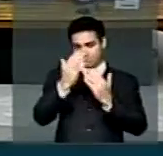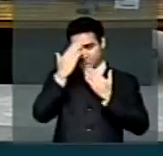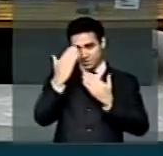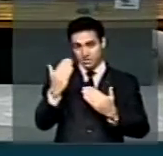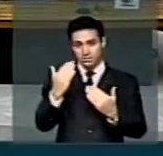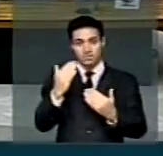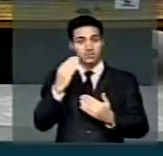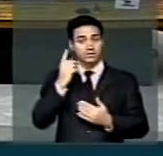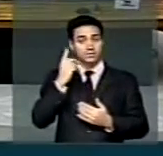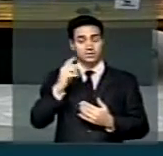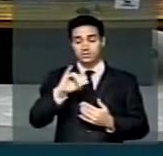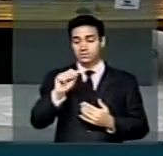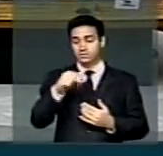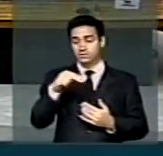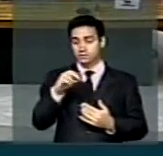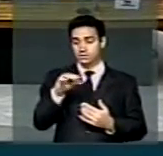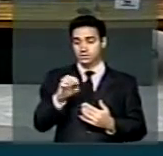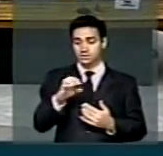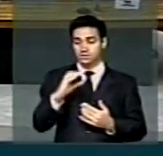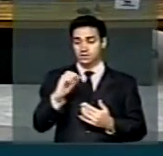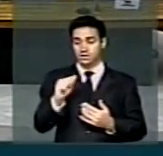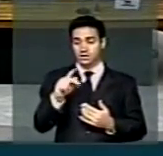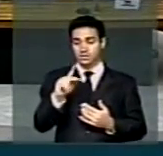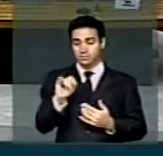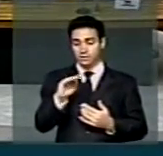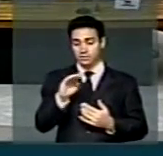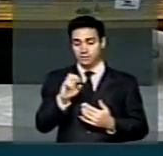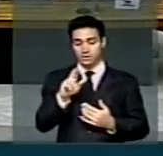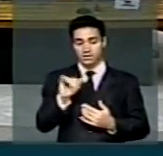da Janete Capiberibe. Um mais um.